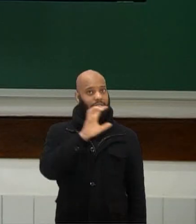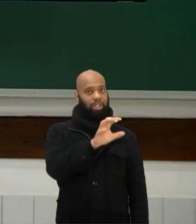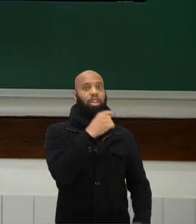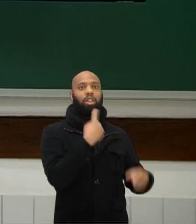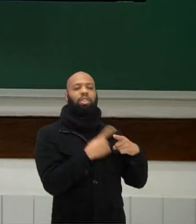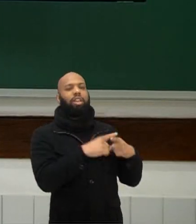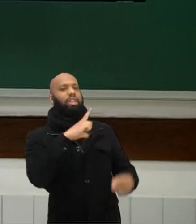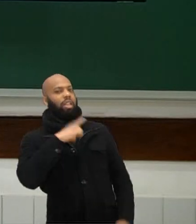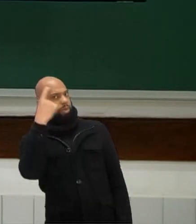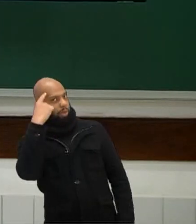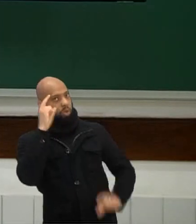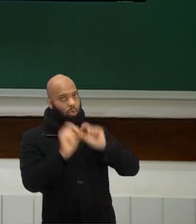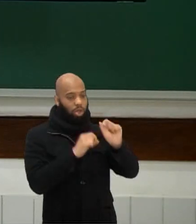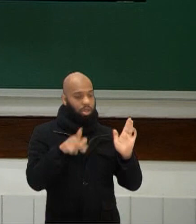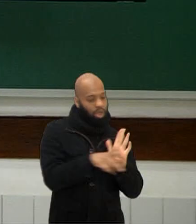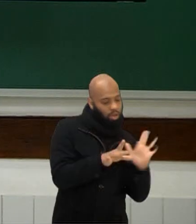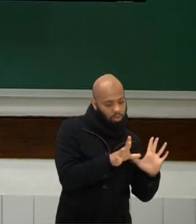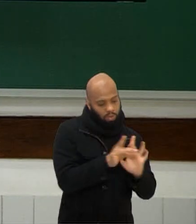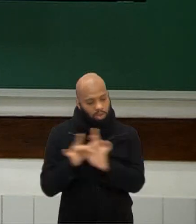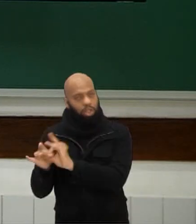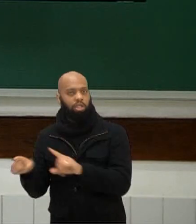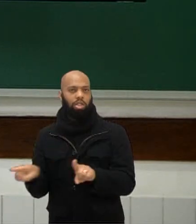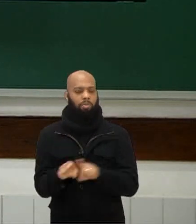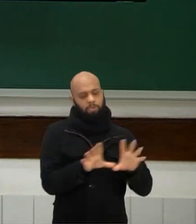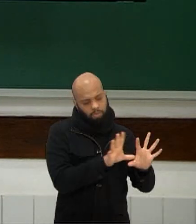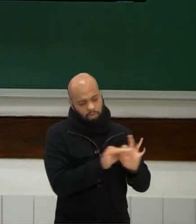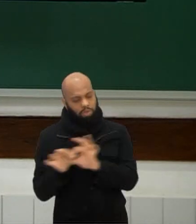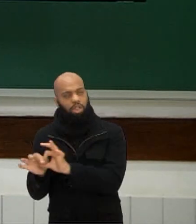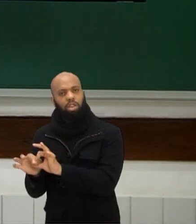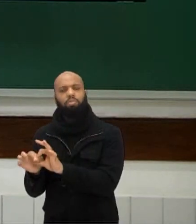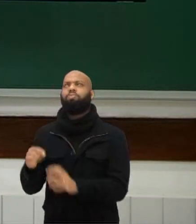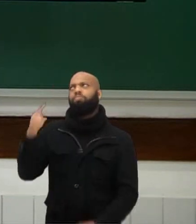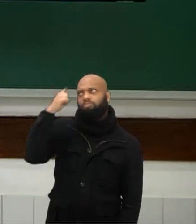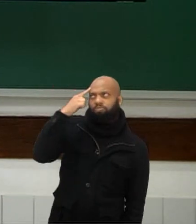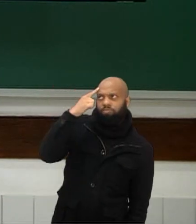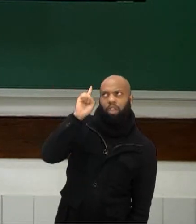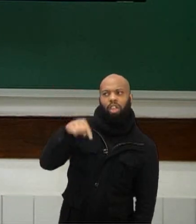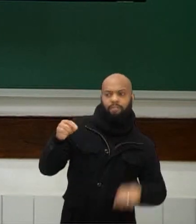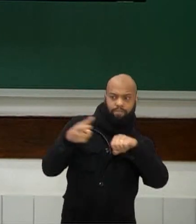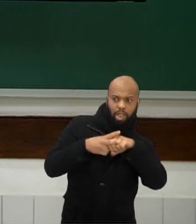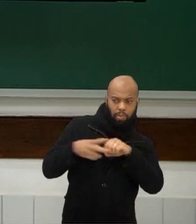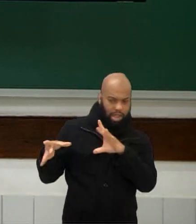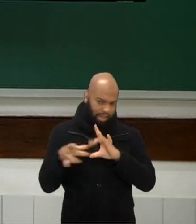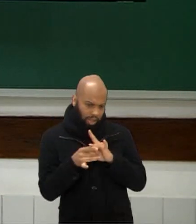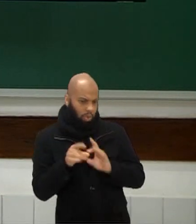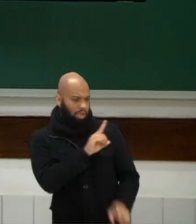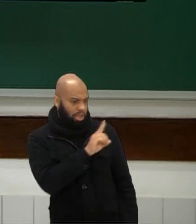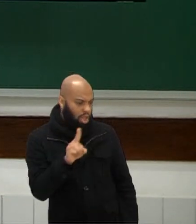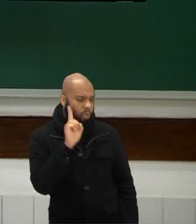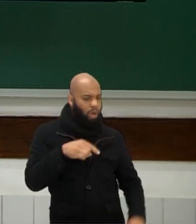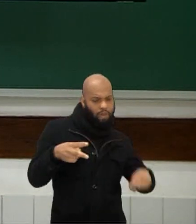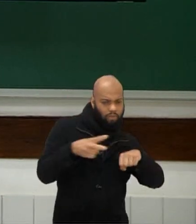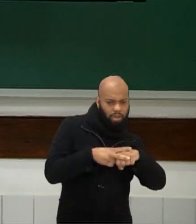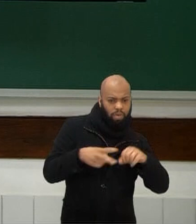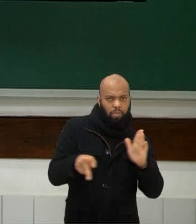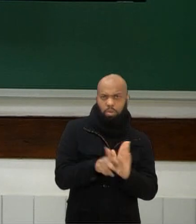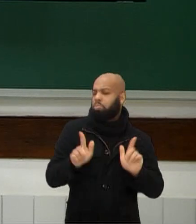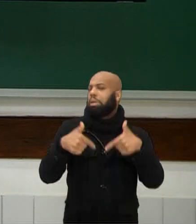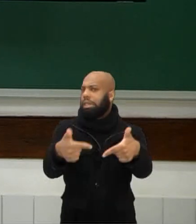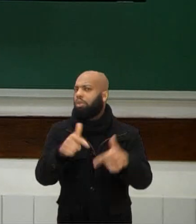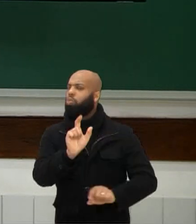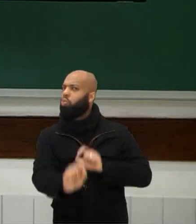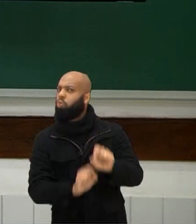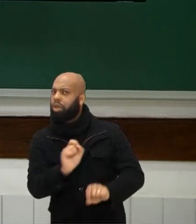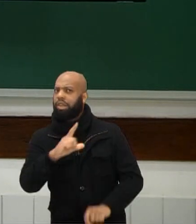vou pensar ali no contexto. Naquele contexto, será que ele é verbo de ligação ou será que ele é verbo de ação?